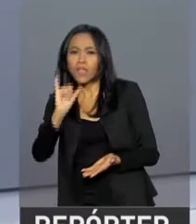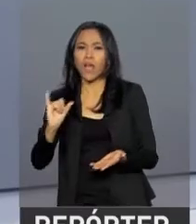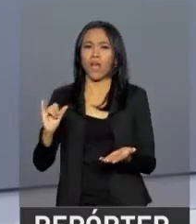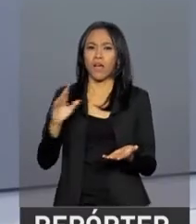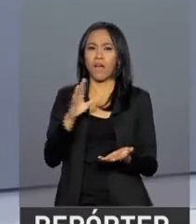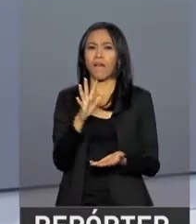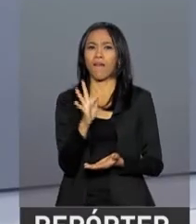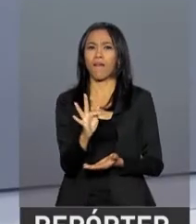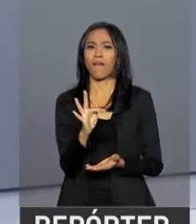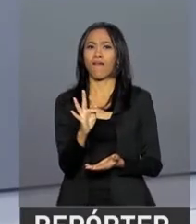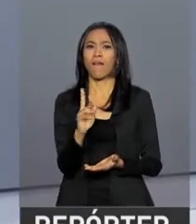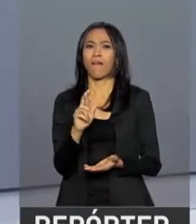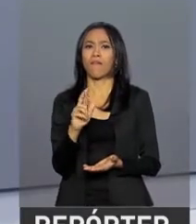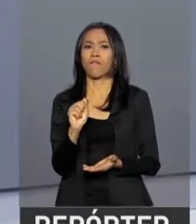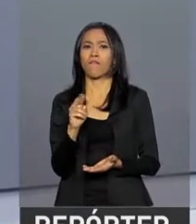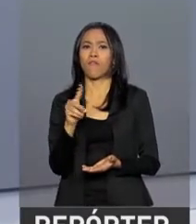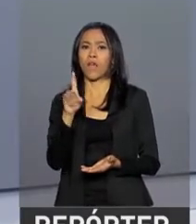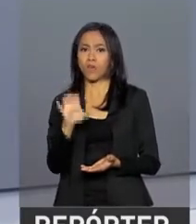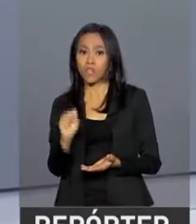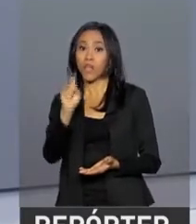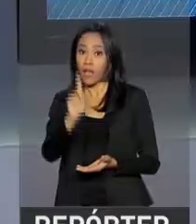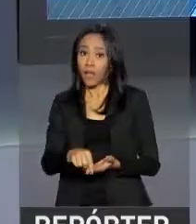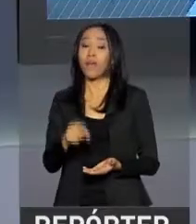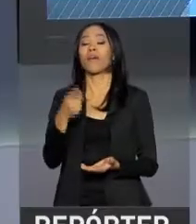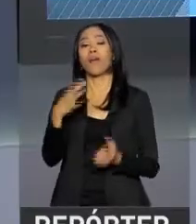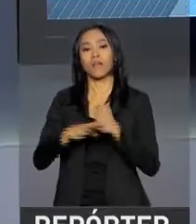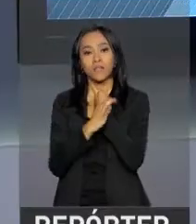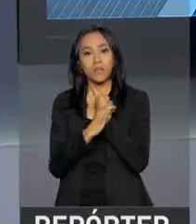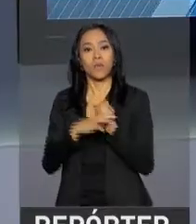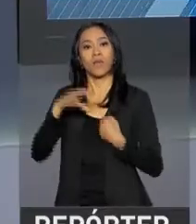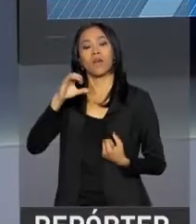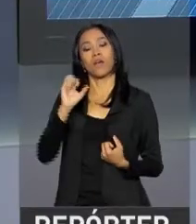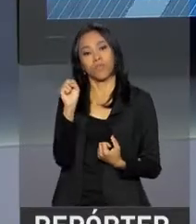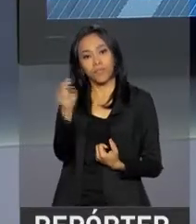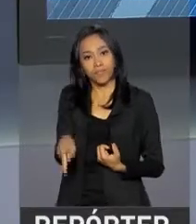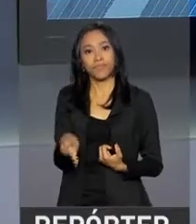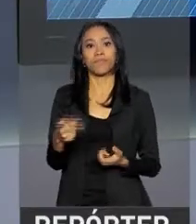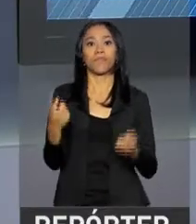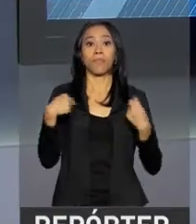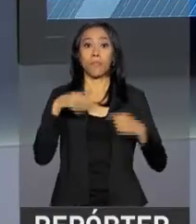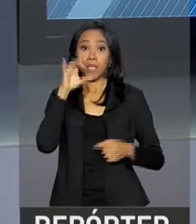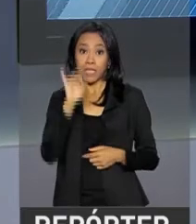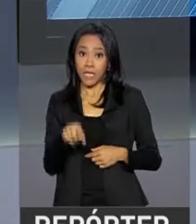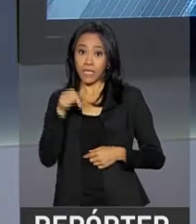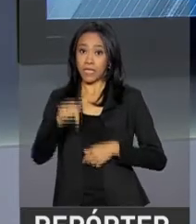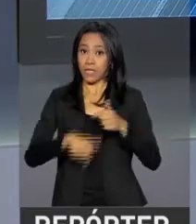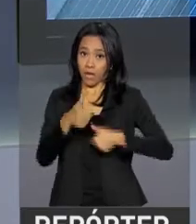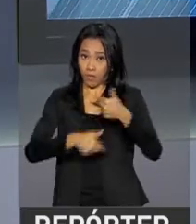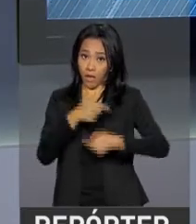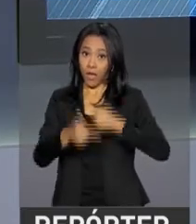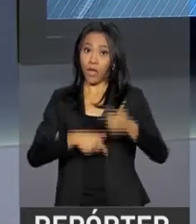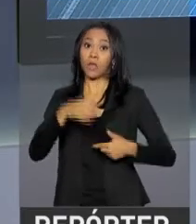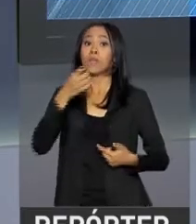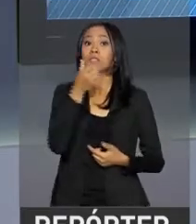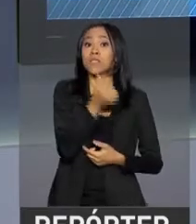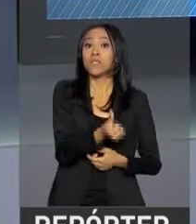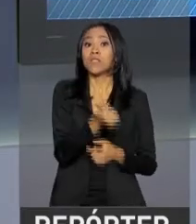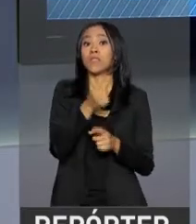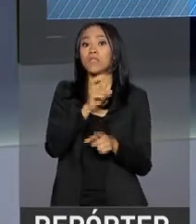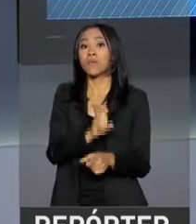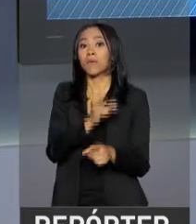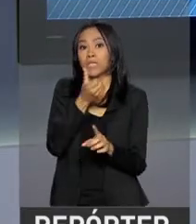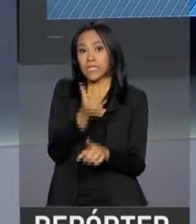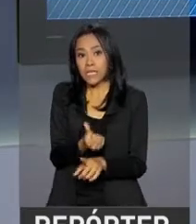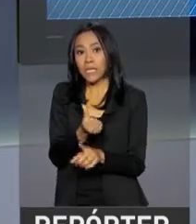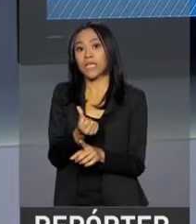investir no futuro sustentável para a previdência somente nas operações foram cumpridos 656 mandados